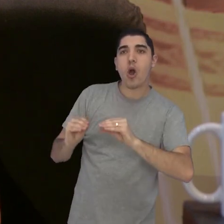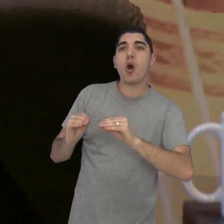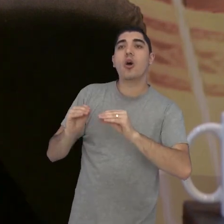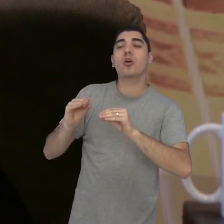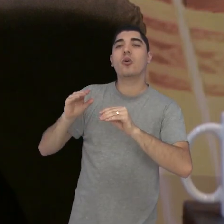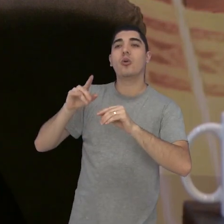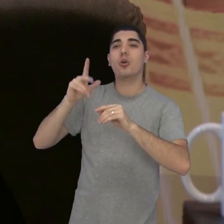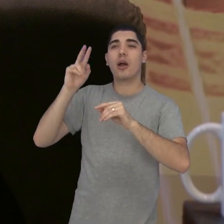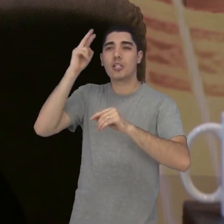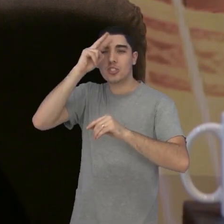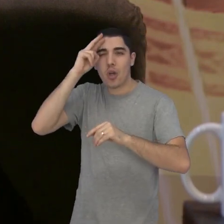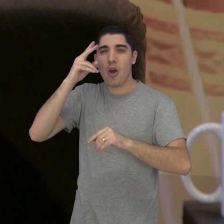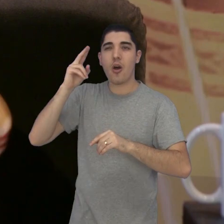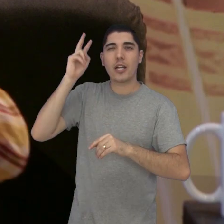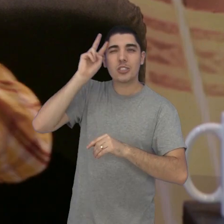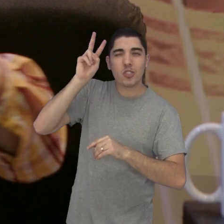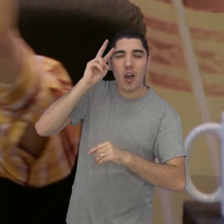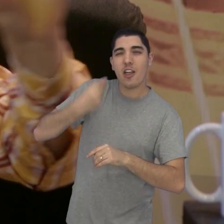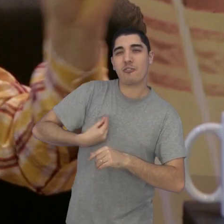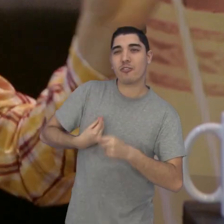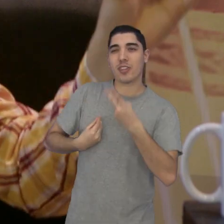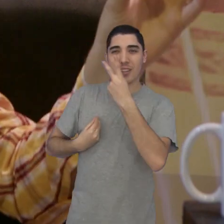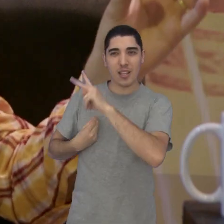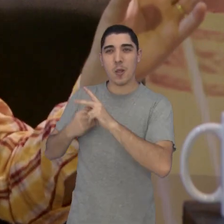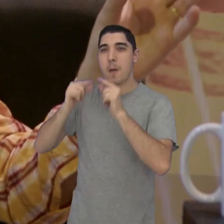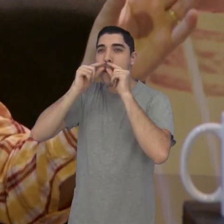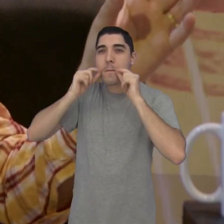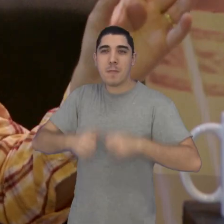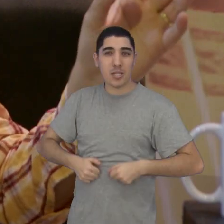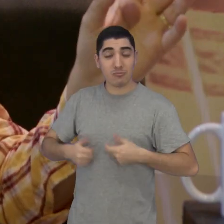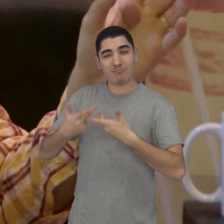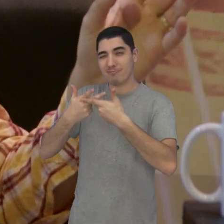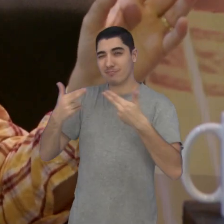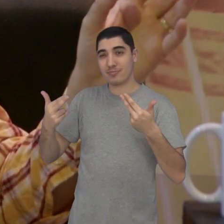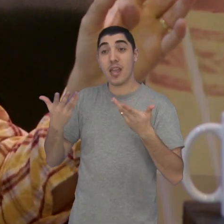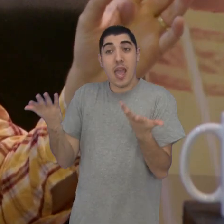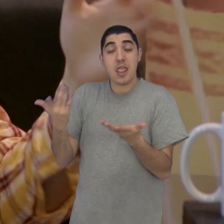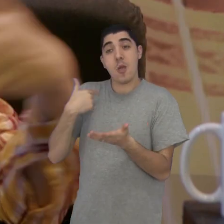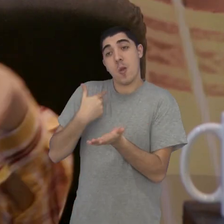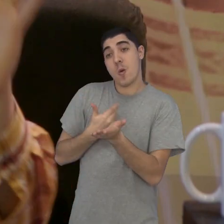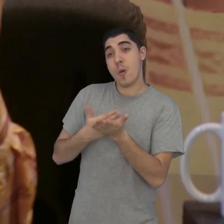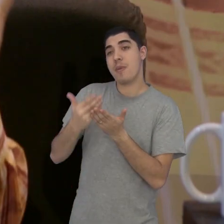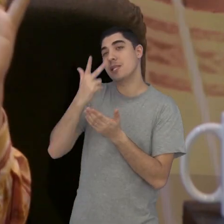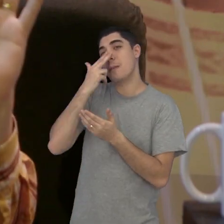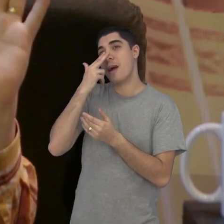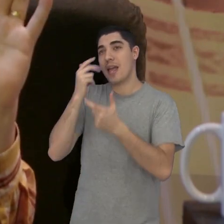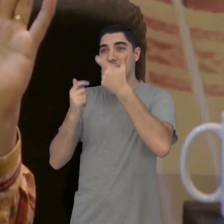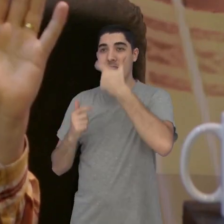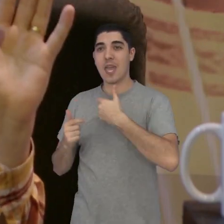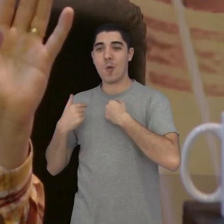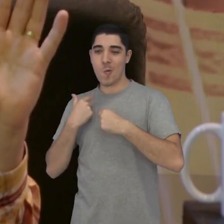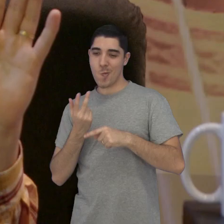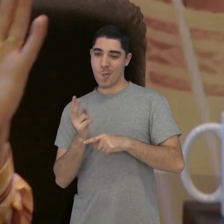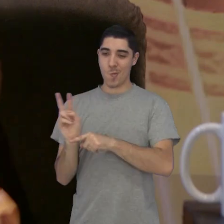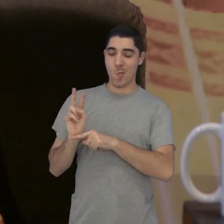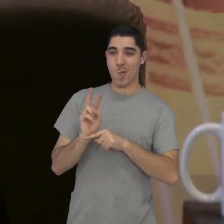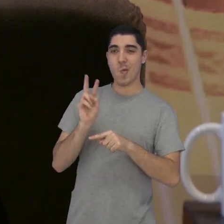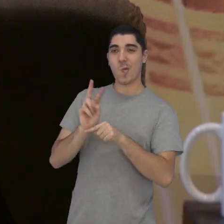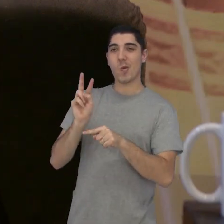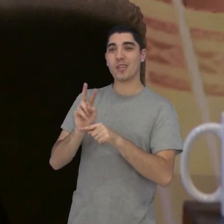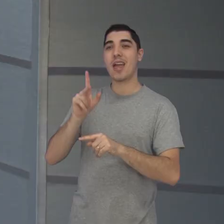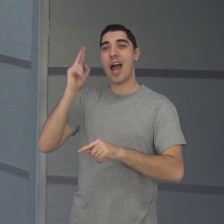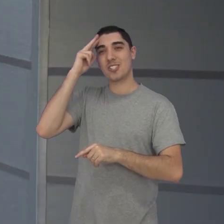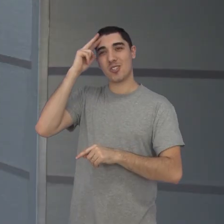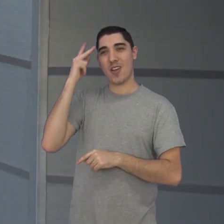da vida, de história e tal, e as pessoas passam a entender melhor o que é isso, entendeu? Então eu acabei virando um guardião mesmo dessa